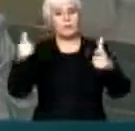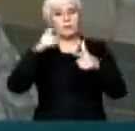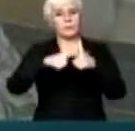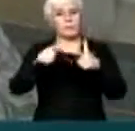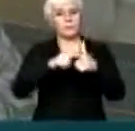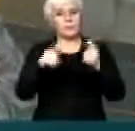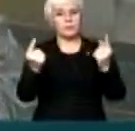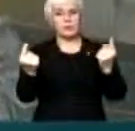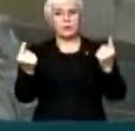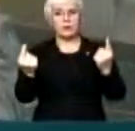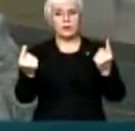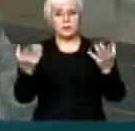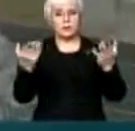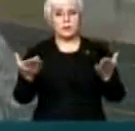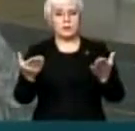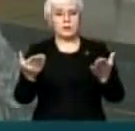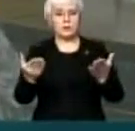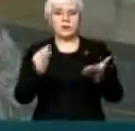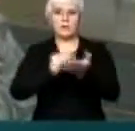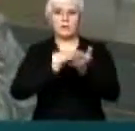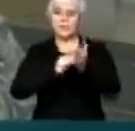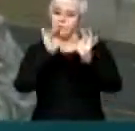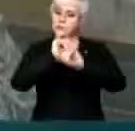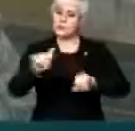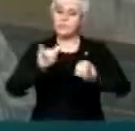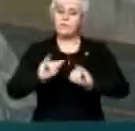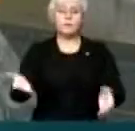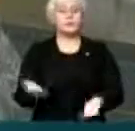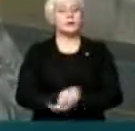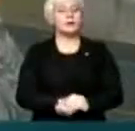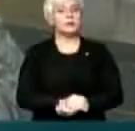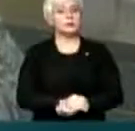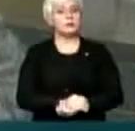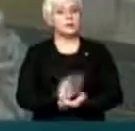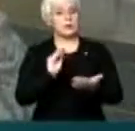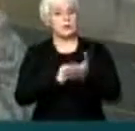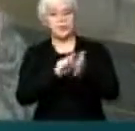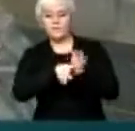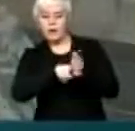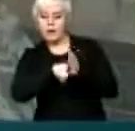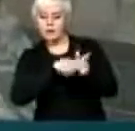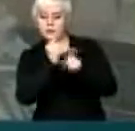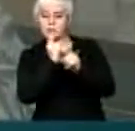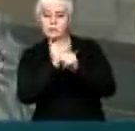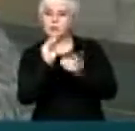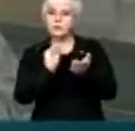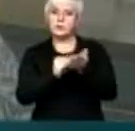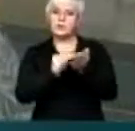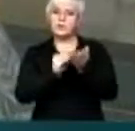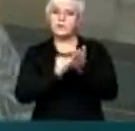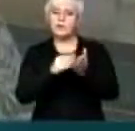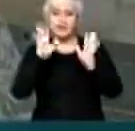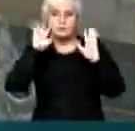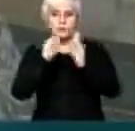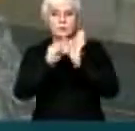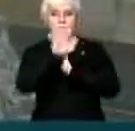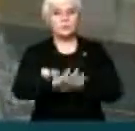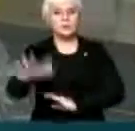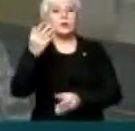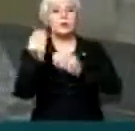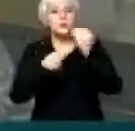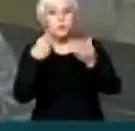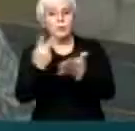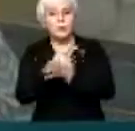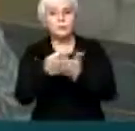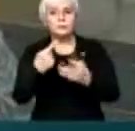no enfrentamento desse problema é a falta de dados, é a falta de diagnóstico, é a falta de uma compreensão global de como esse